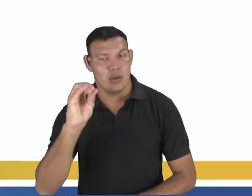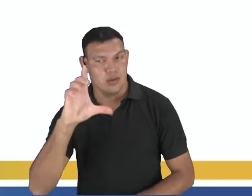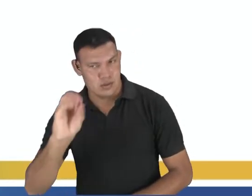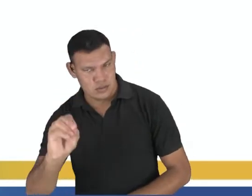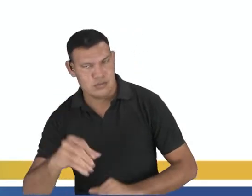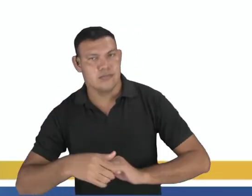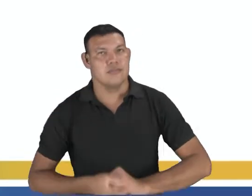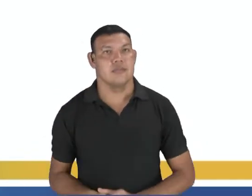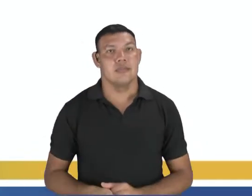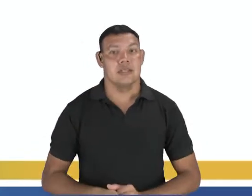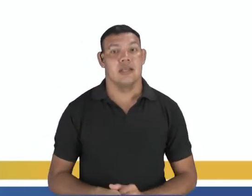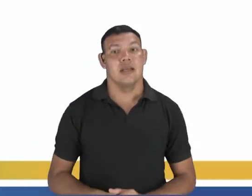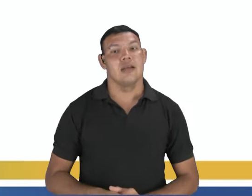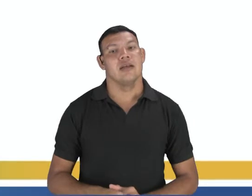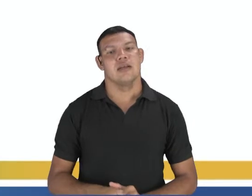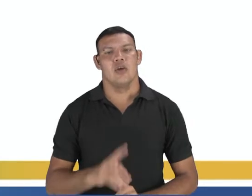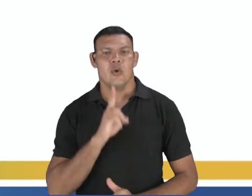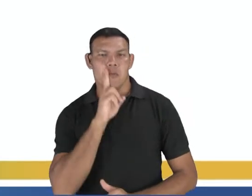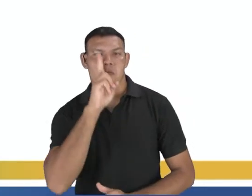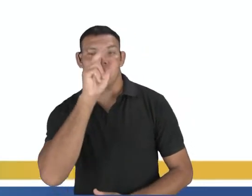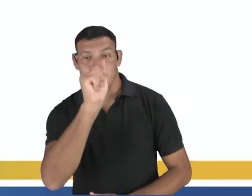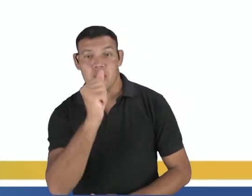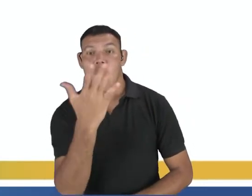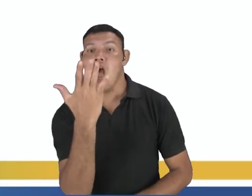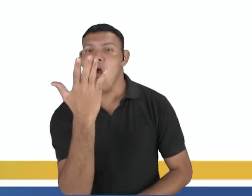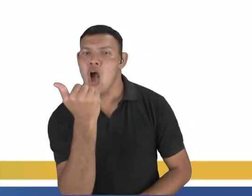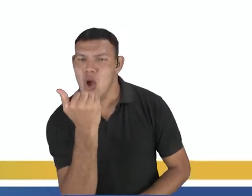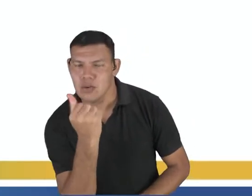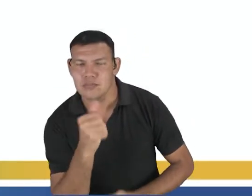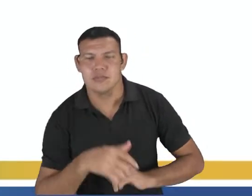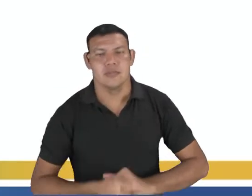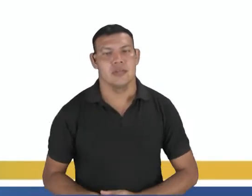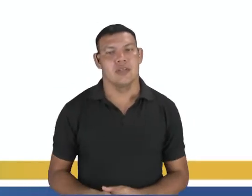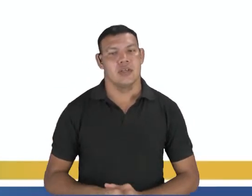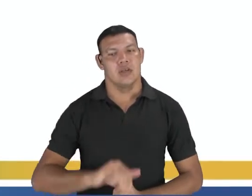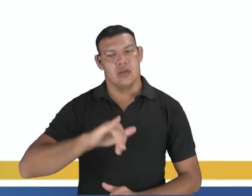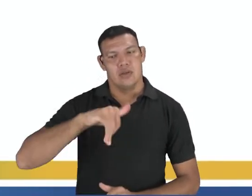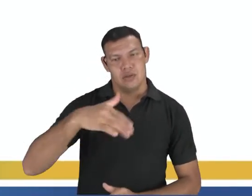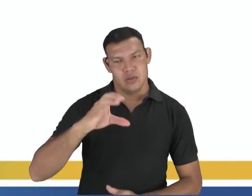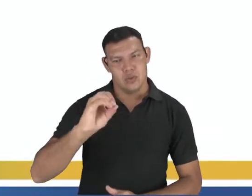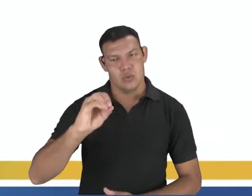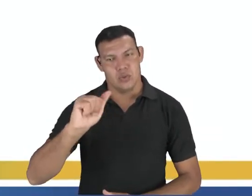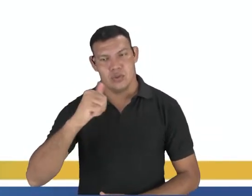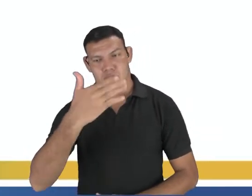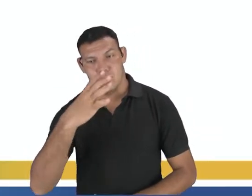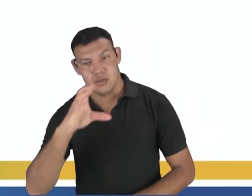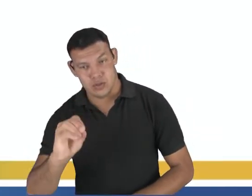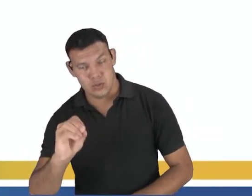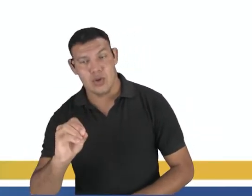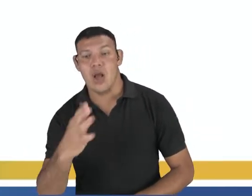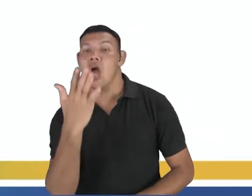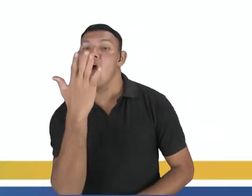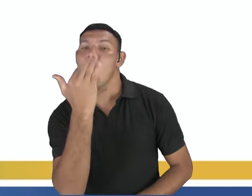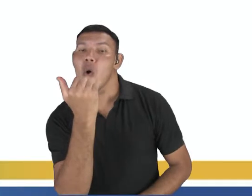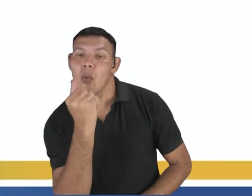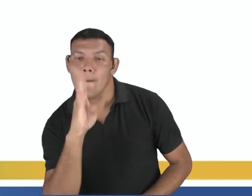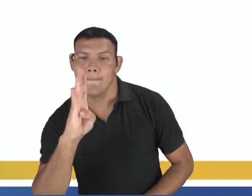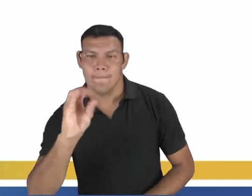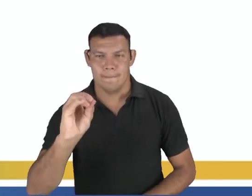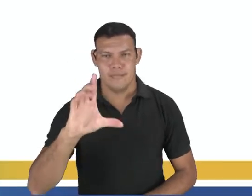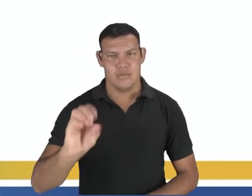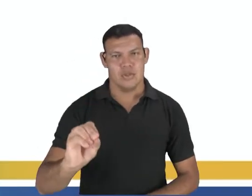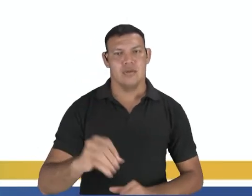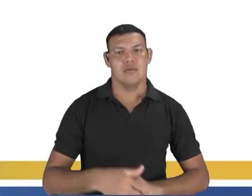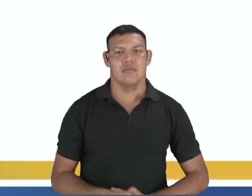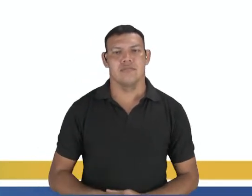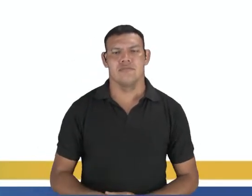mais forte a palavra comeu, João comeu o bolo. Nesse caso, poderíamos estar respondendo algo como: